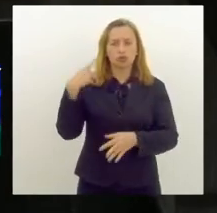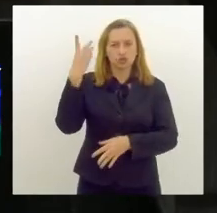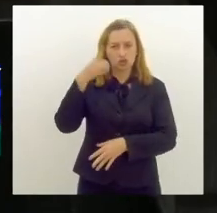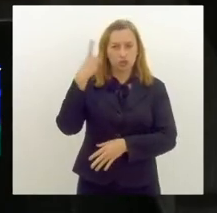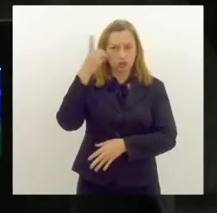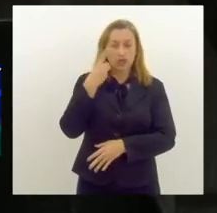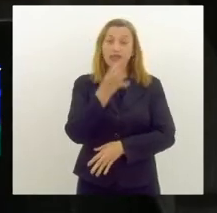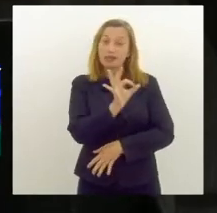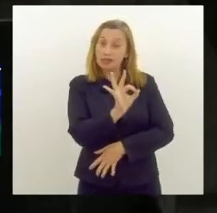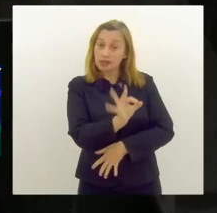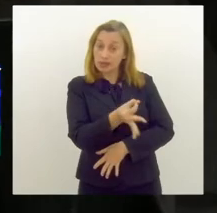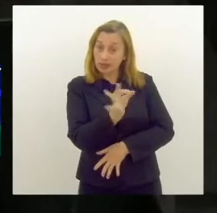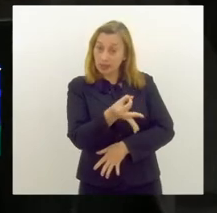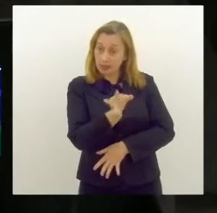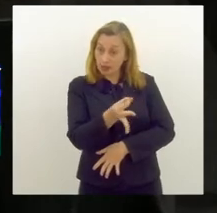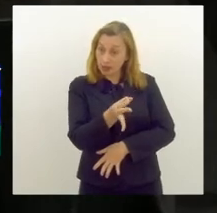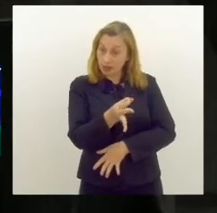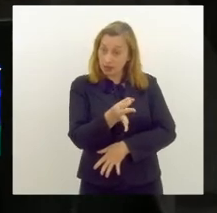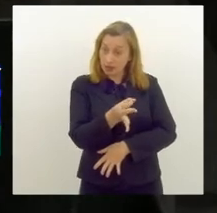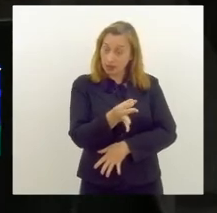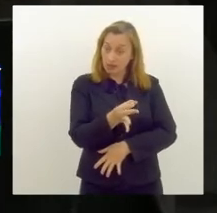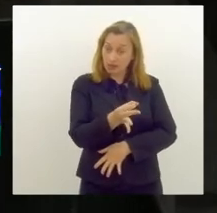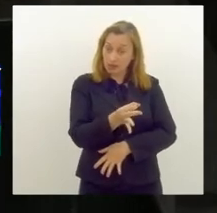Evidentemente, o mérito